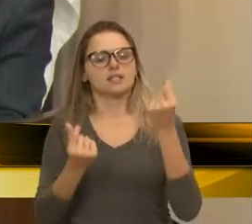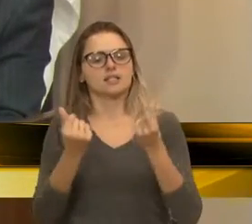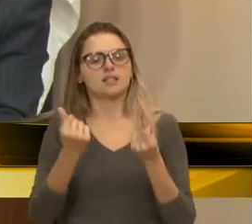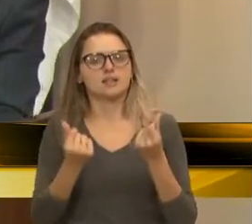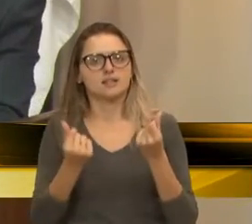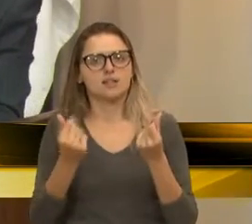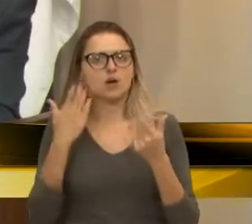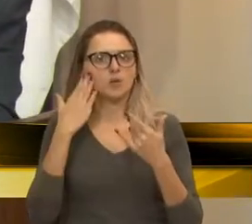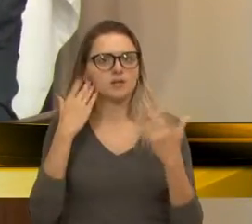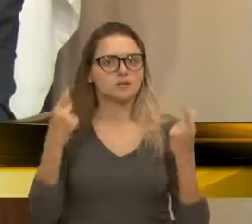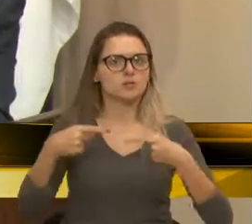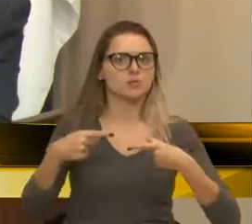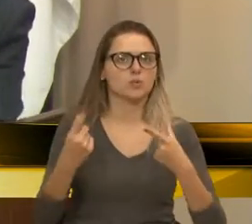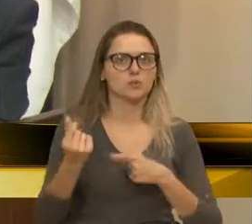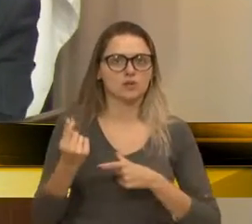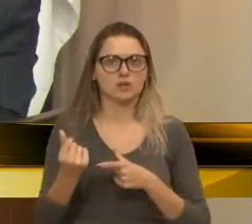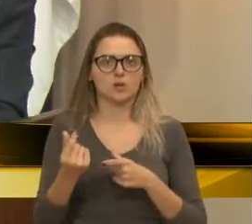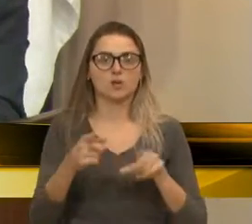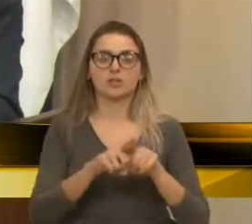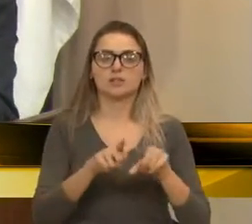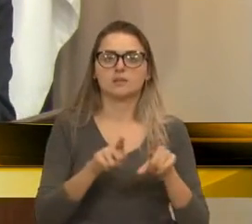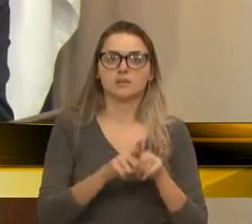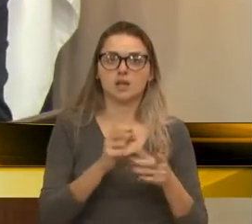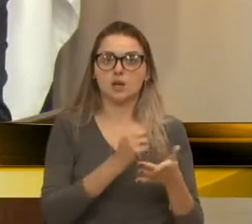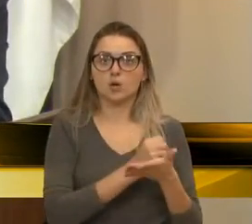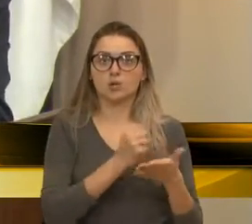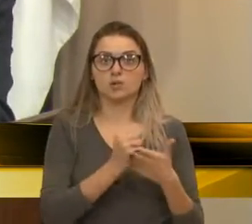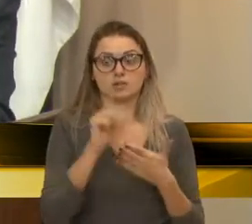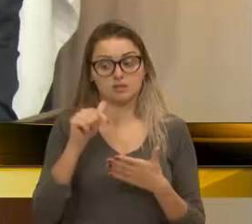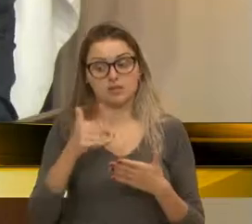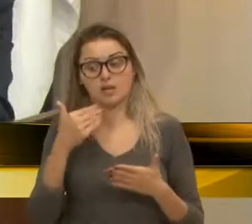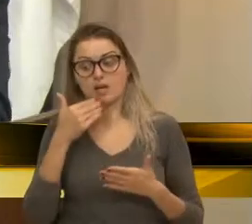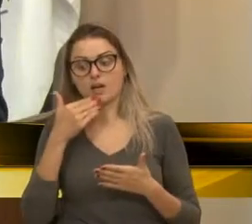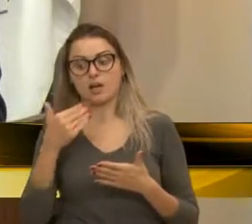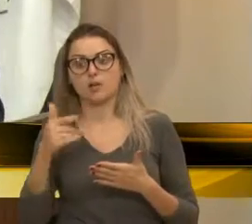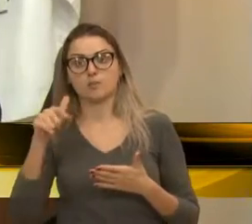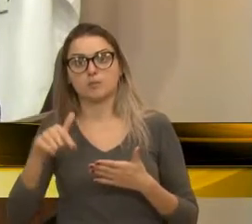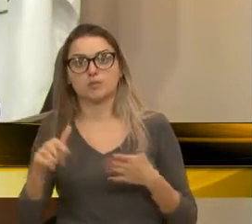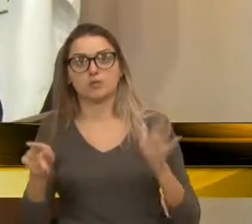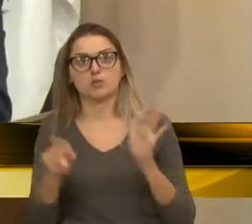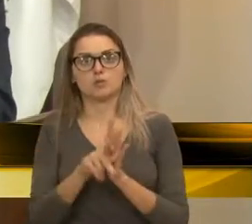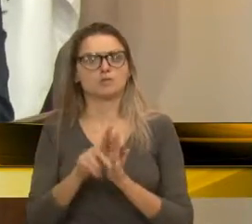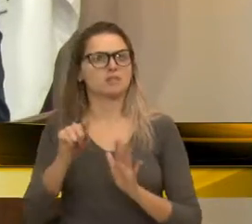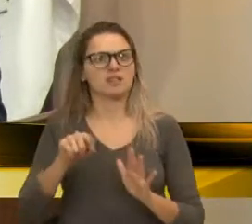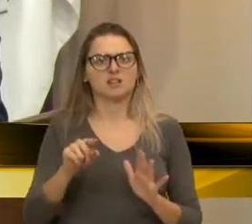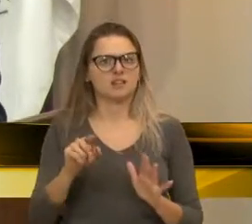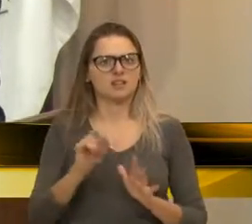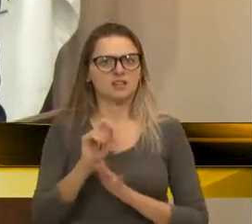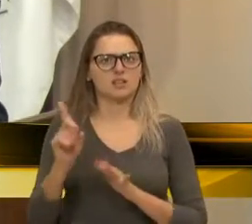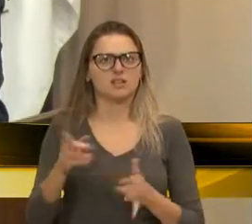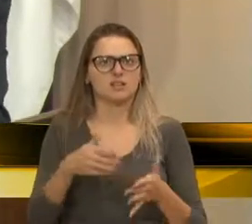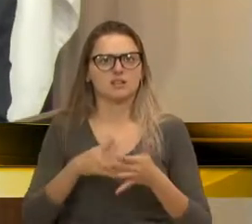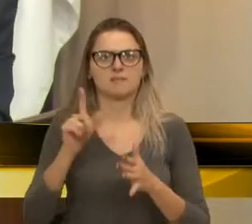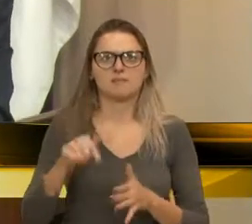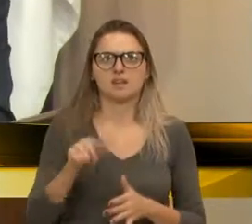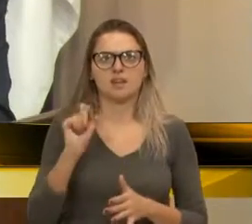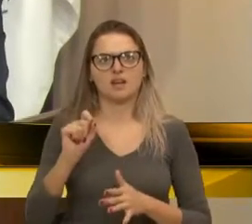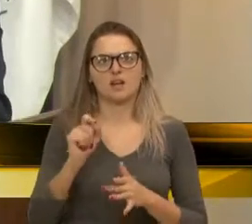contratos, e que foram objetos de um pedido de informações dessa casa, e que fere frontalmente, vereador Eloy, o princípio